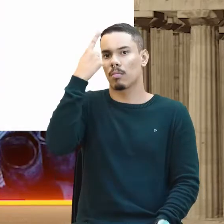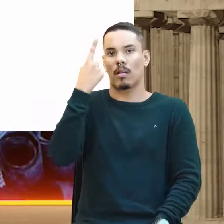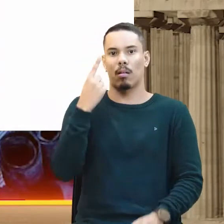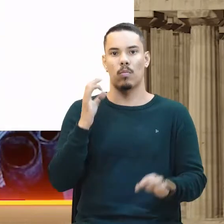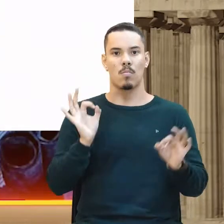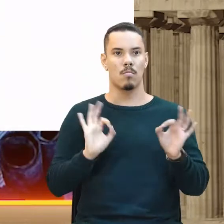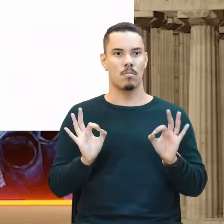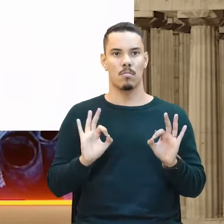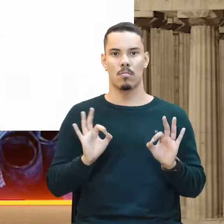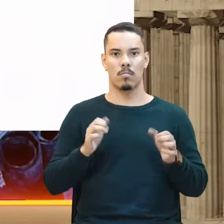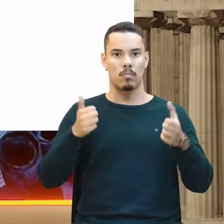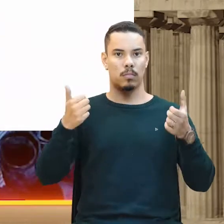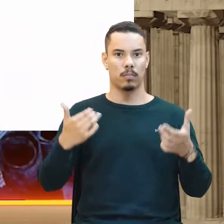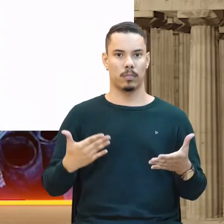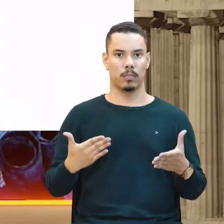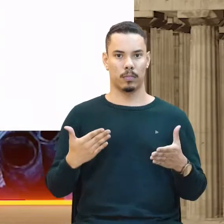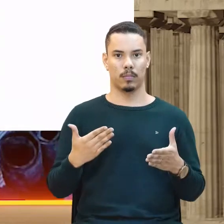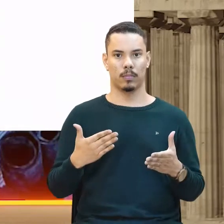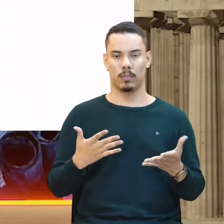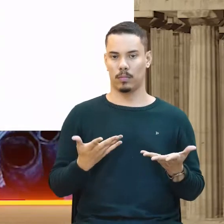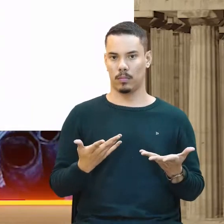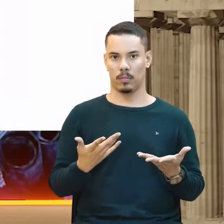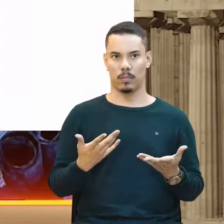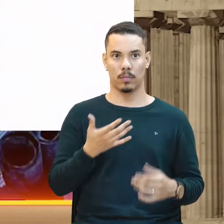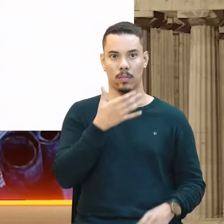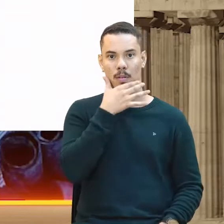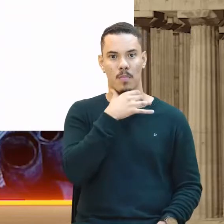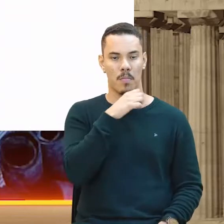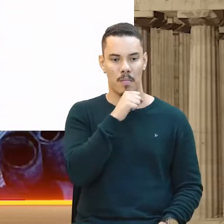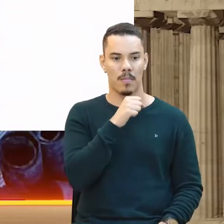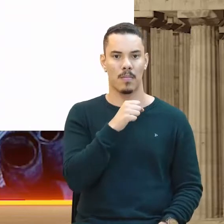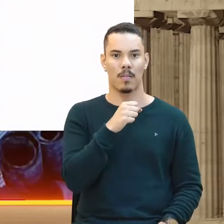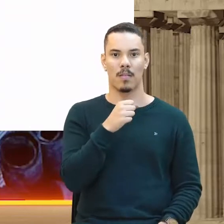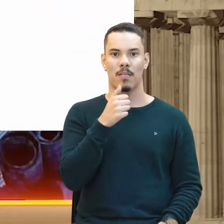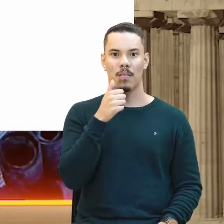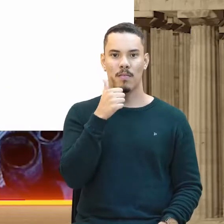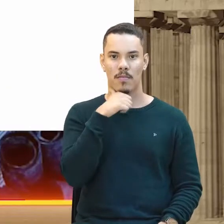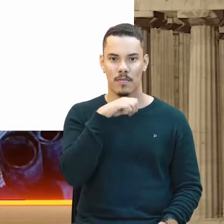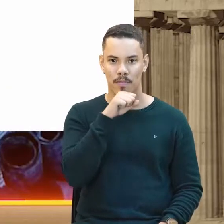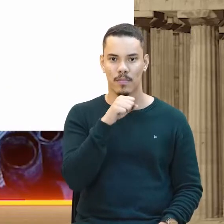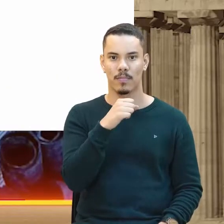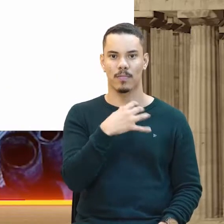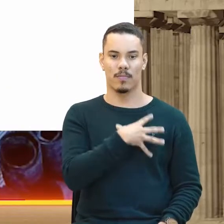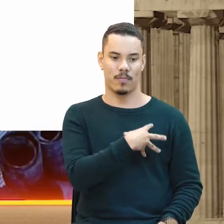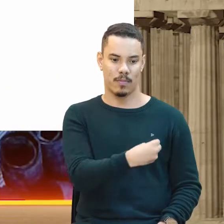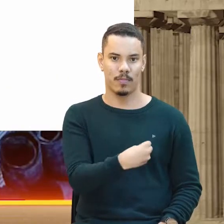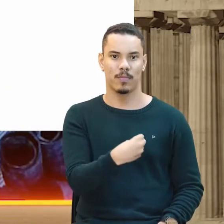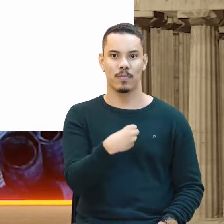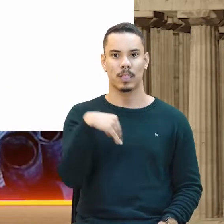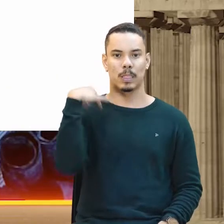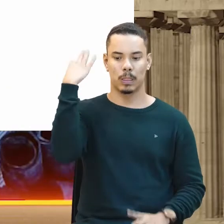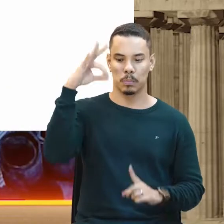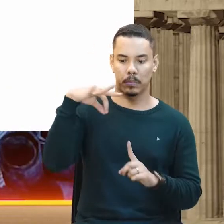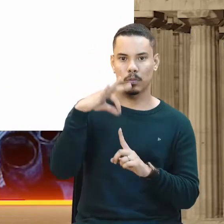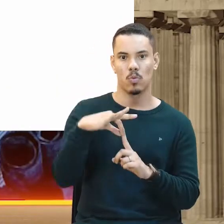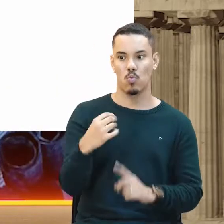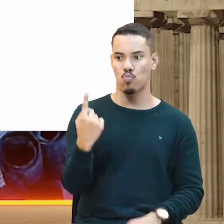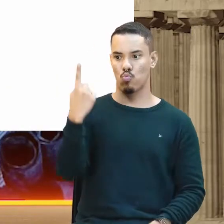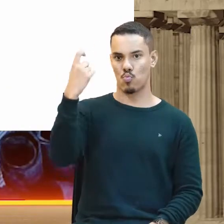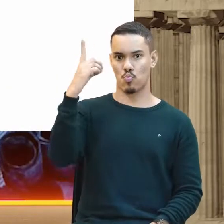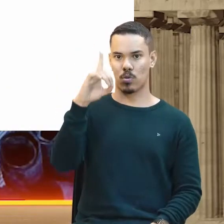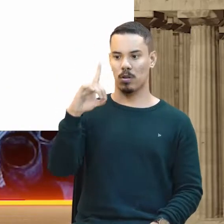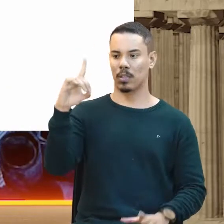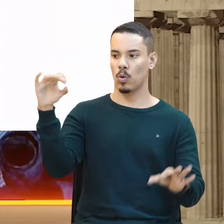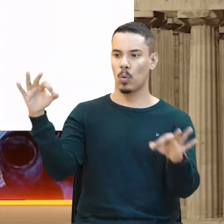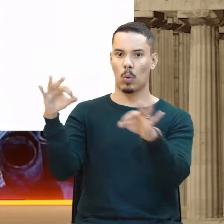a Santíssima Trindade, o Pai, Filho e Espírito Santo em uma única pessoa. Então eles não tinham